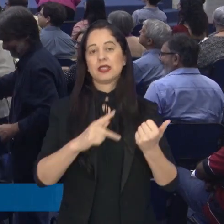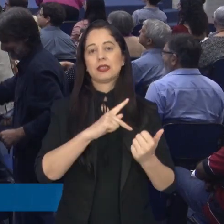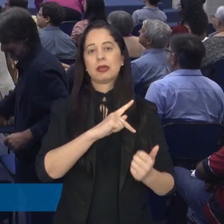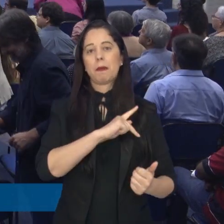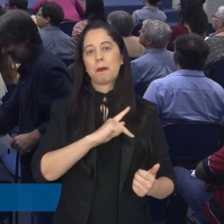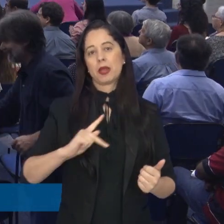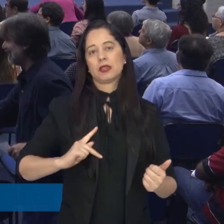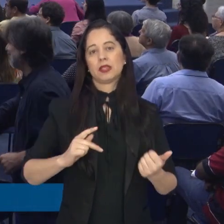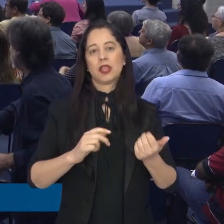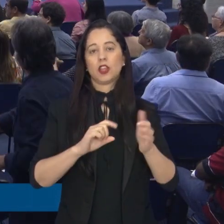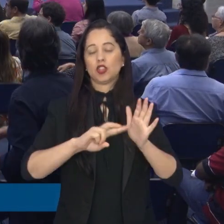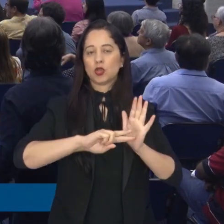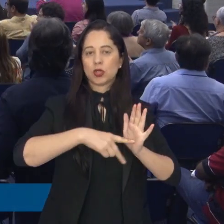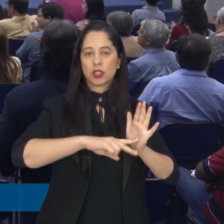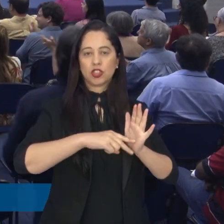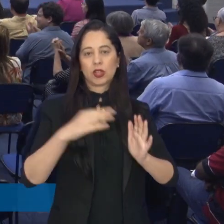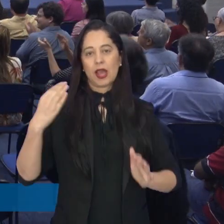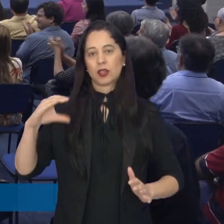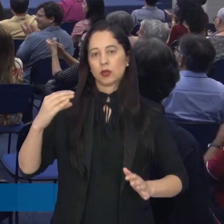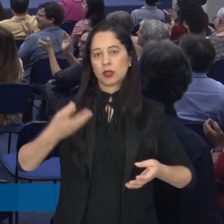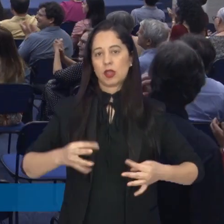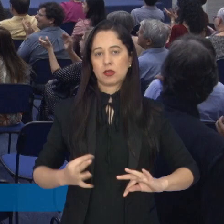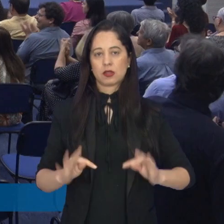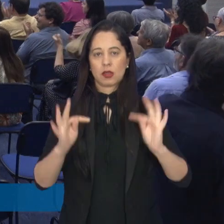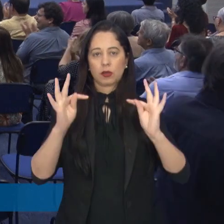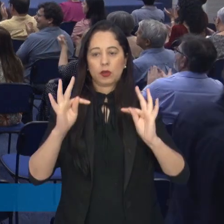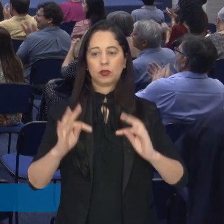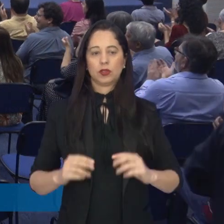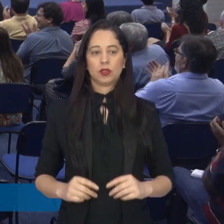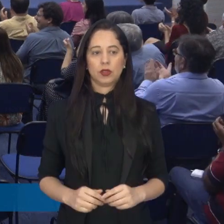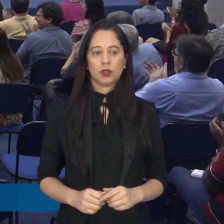Sindicato da Ciência e Tecnologia.